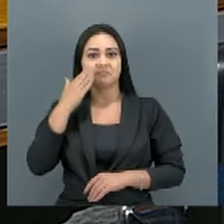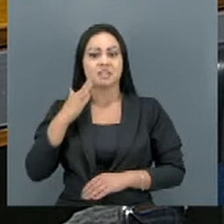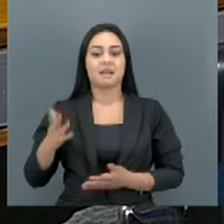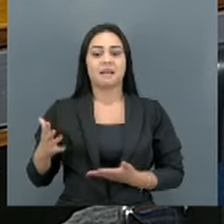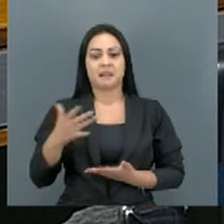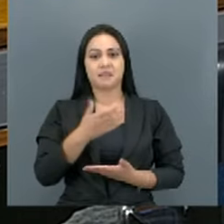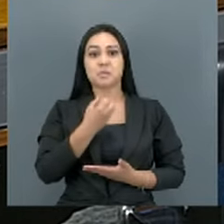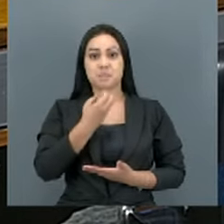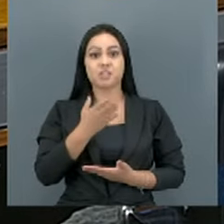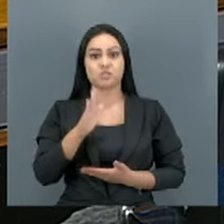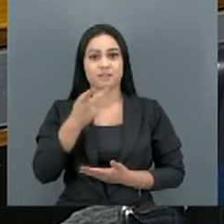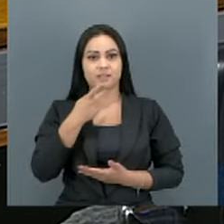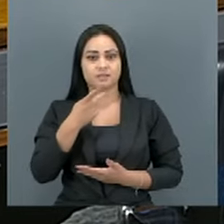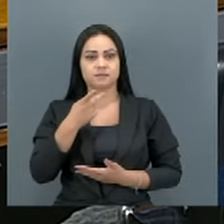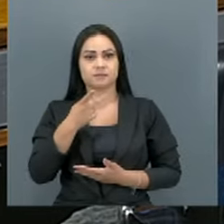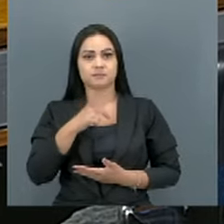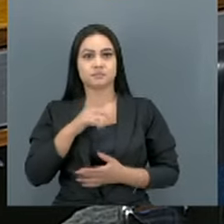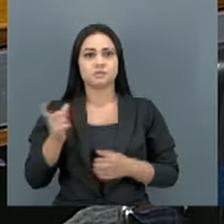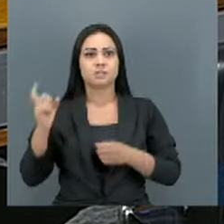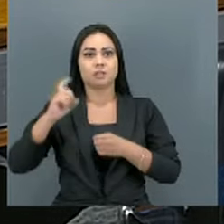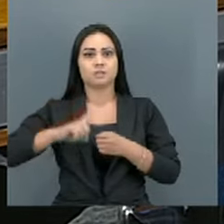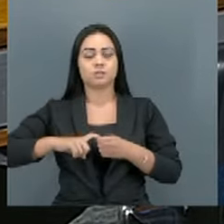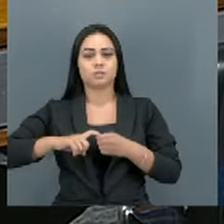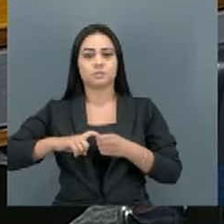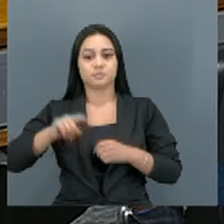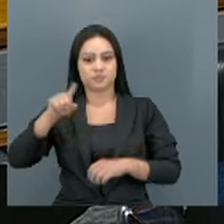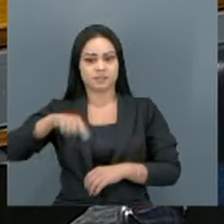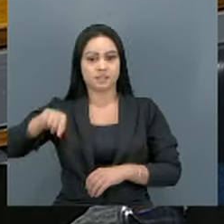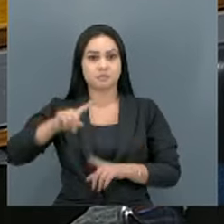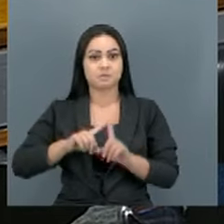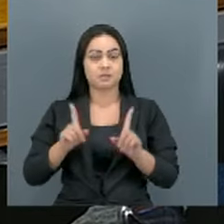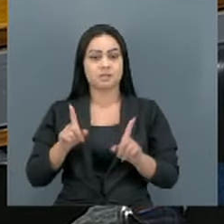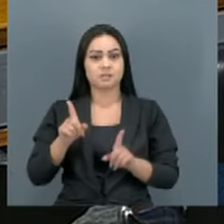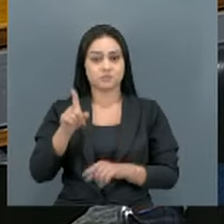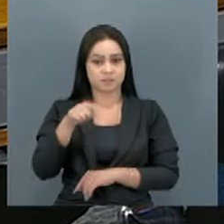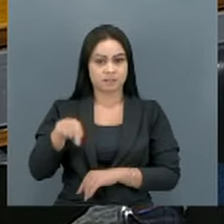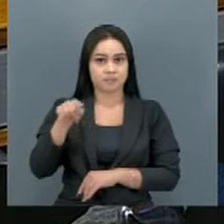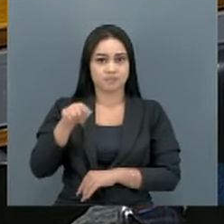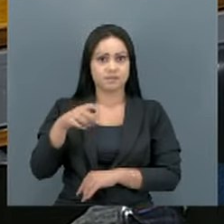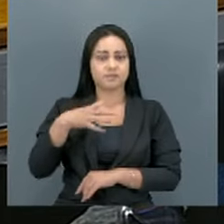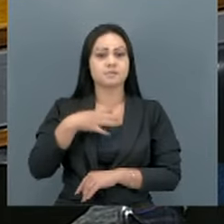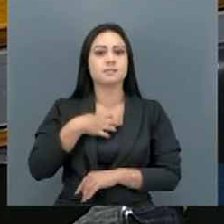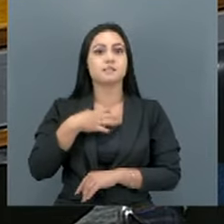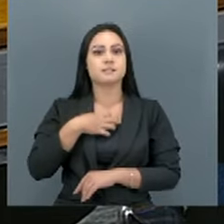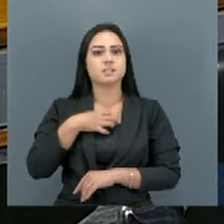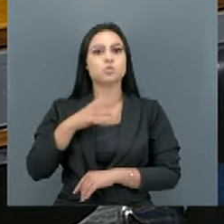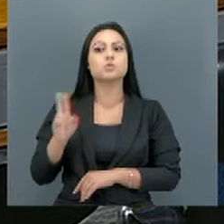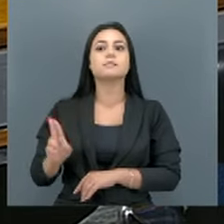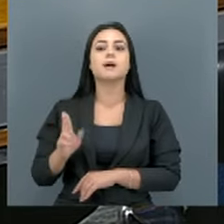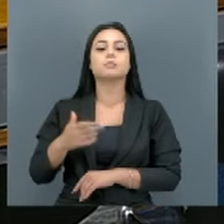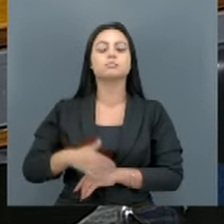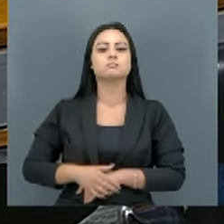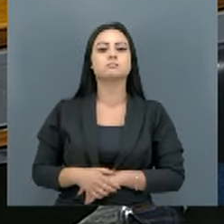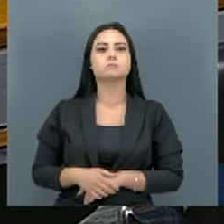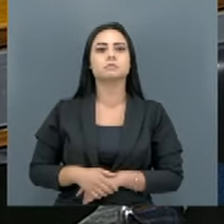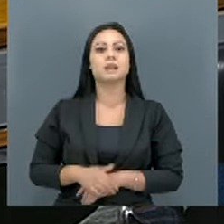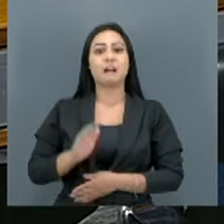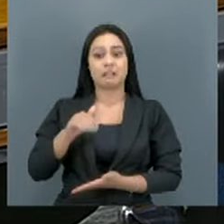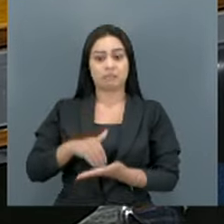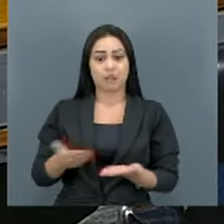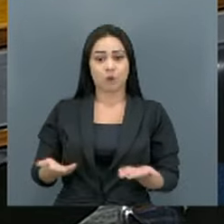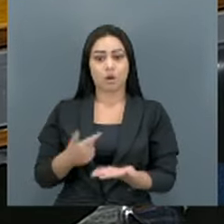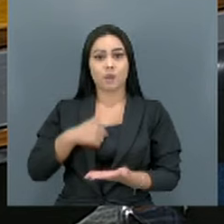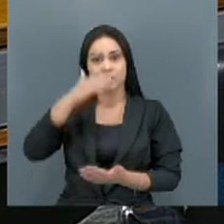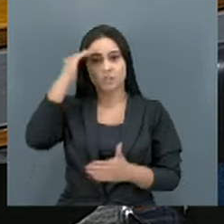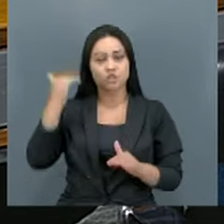como eu já disse, né? Que não retornam nada para vocês, mas que o senhor se sente usado. Pelo menos até aqui, onde eu